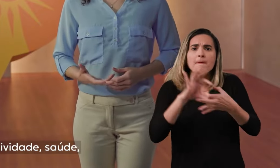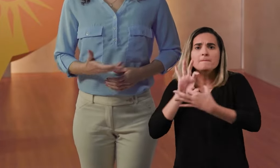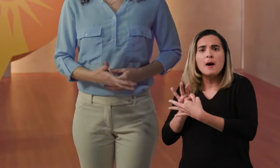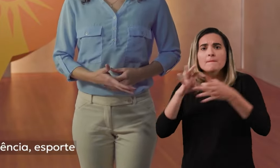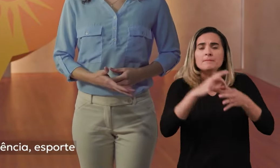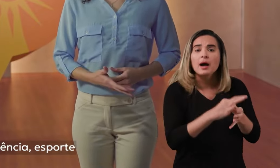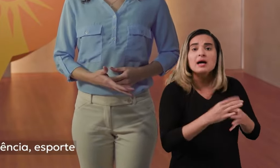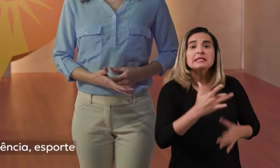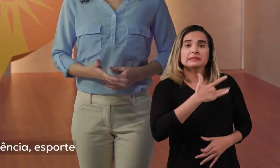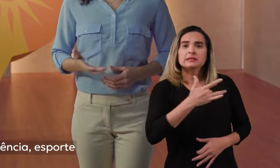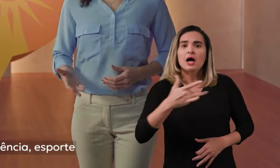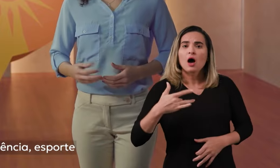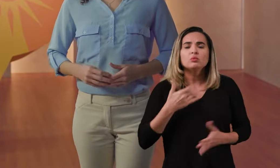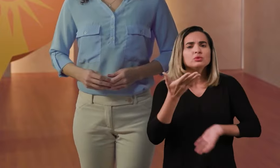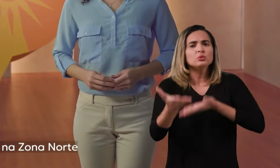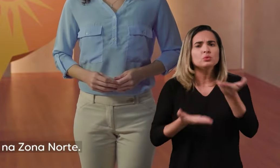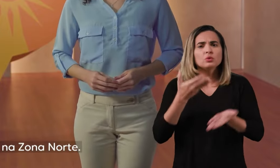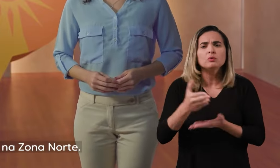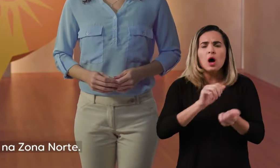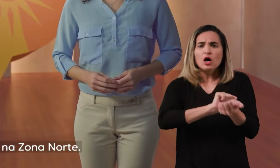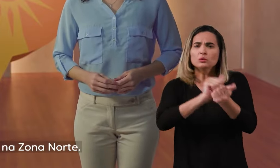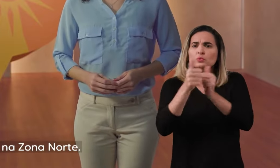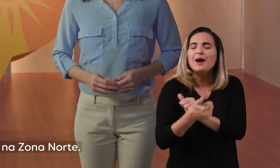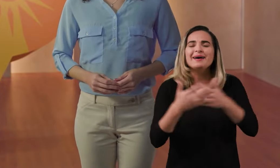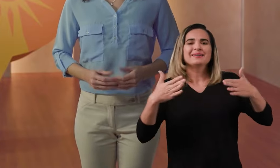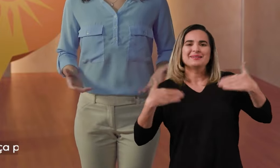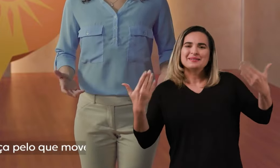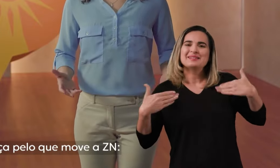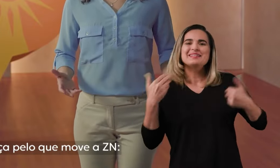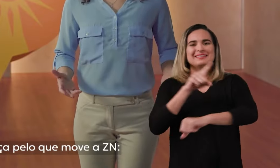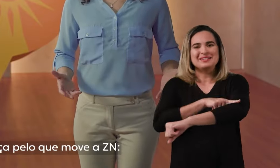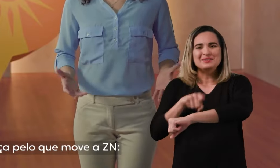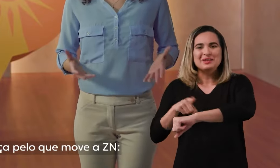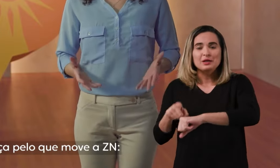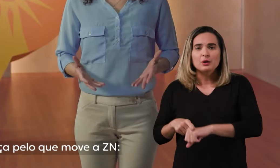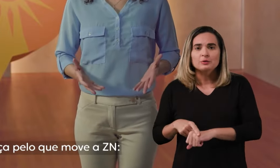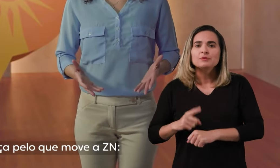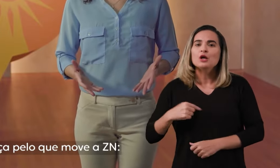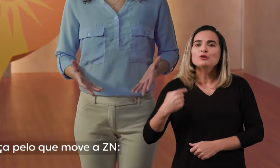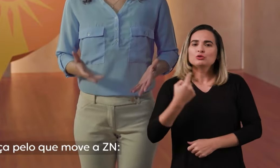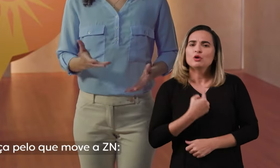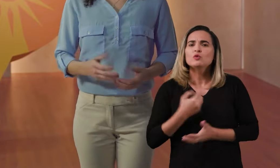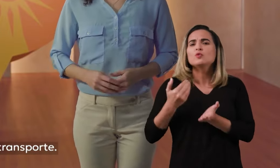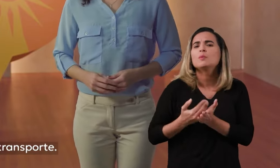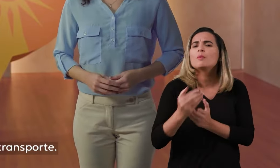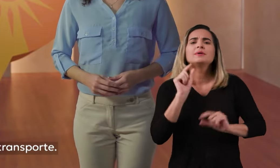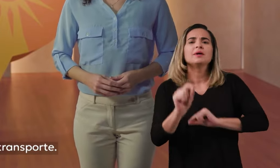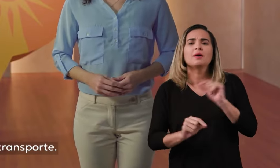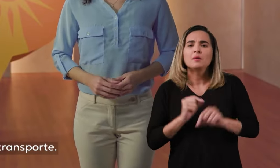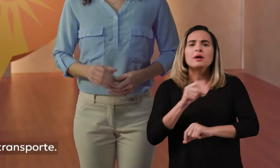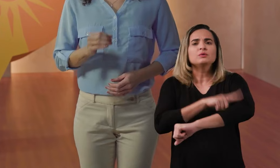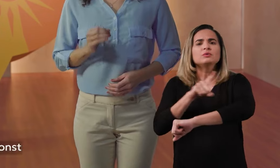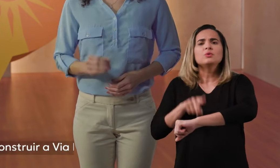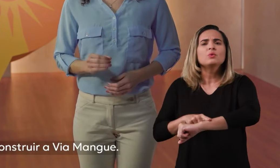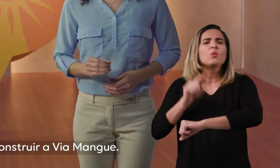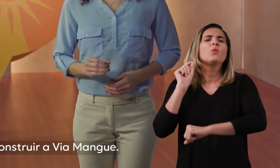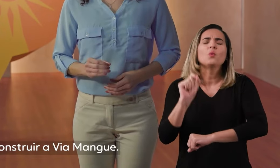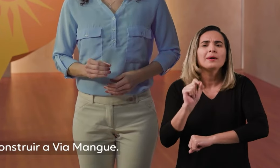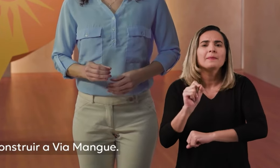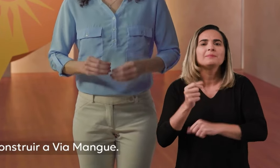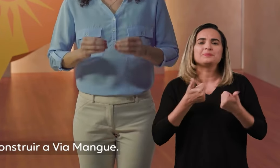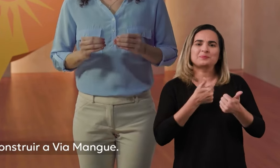saúde, assistência, esporte e lazer na Zona Norte. A gente começa pelo que move a ZN, o transporte. Paulinho